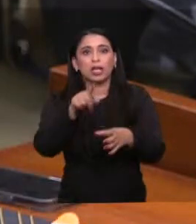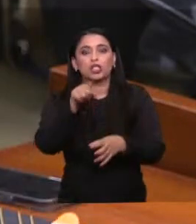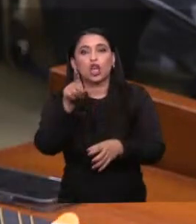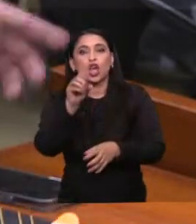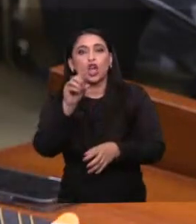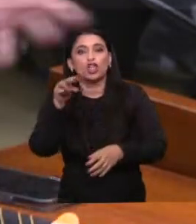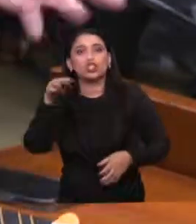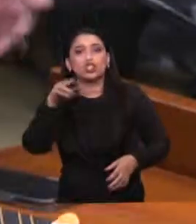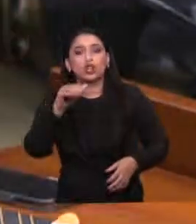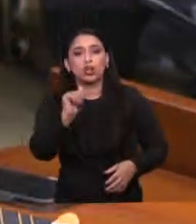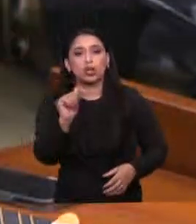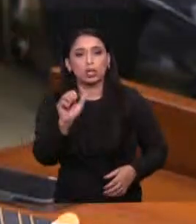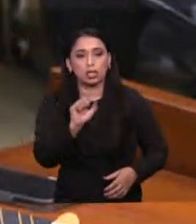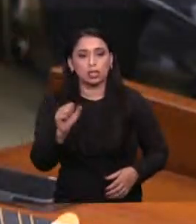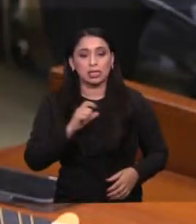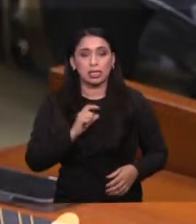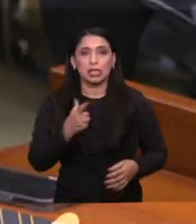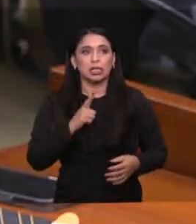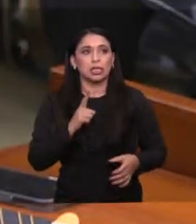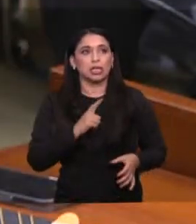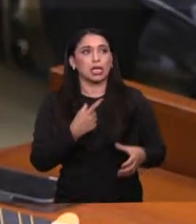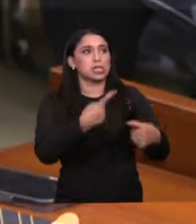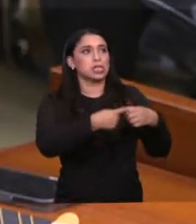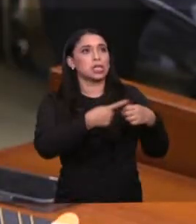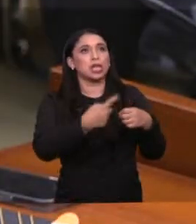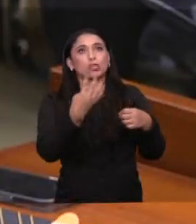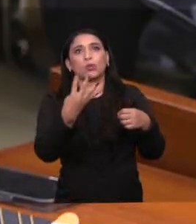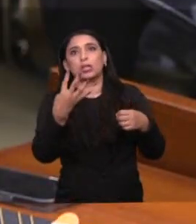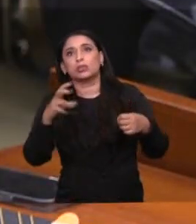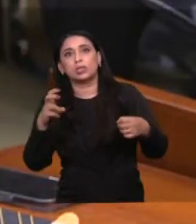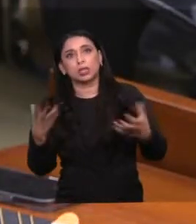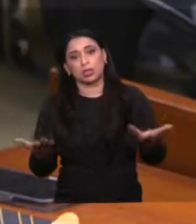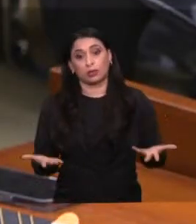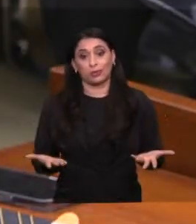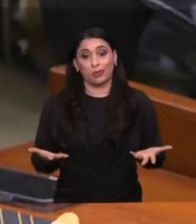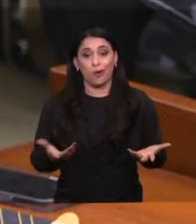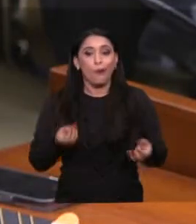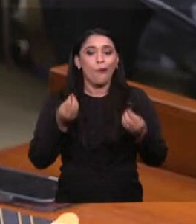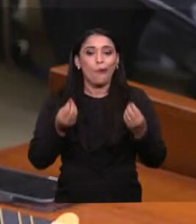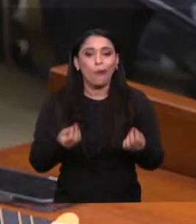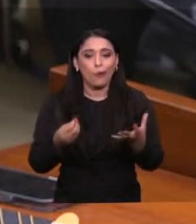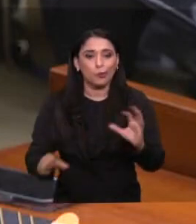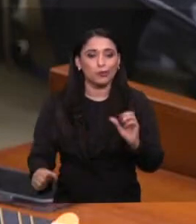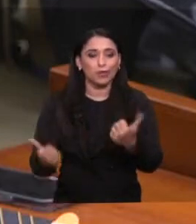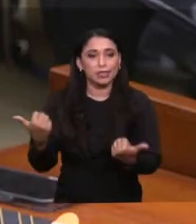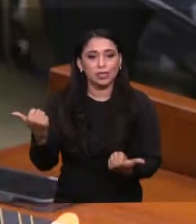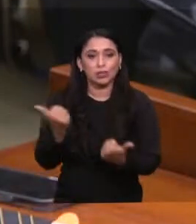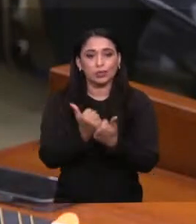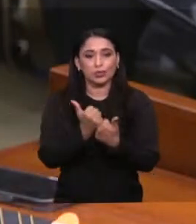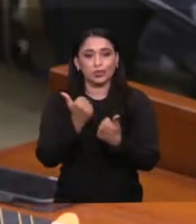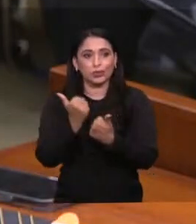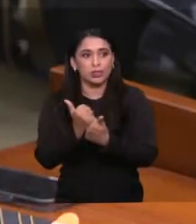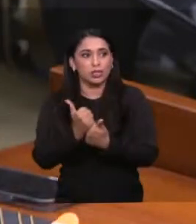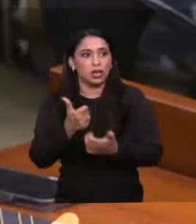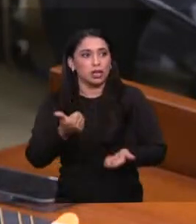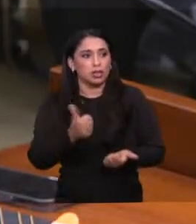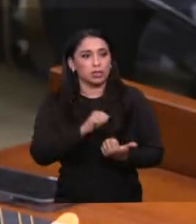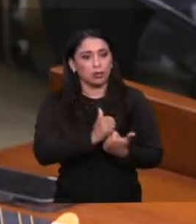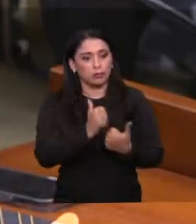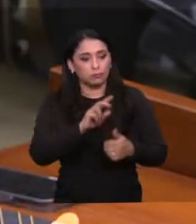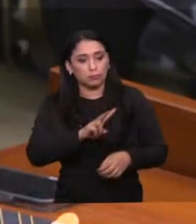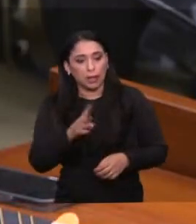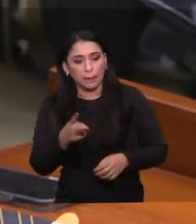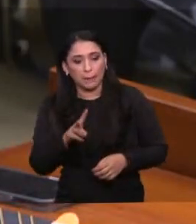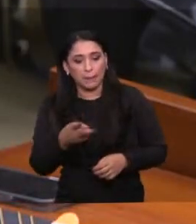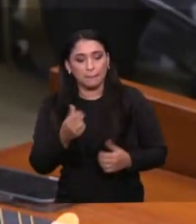que congregam lá 4, 5 cidades. Como é que vai ficar a substituição ou rodízio de juízes